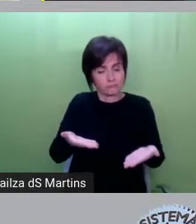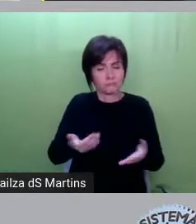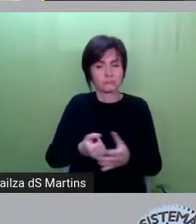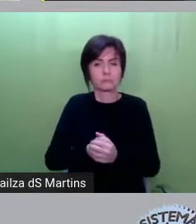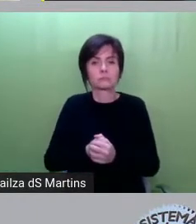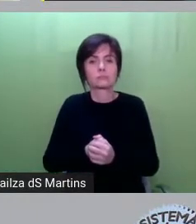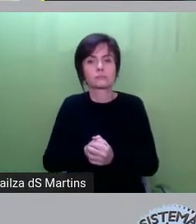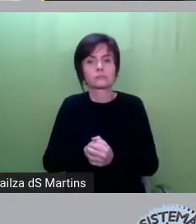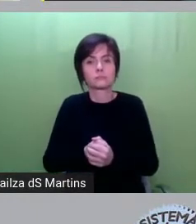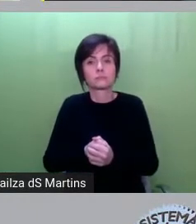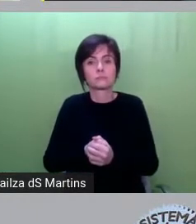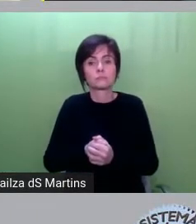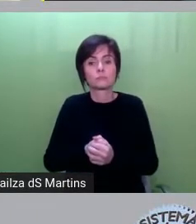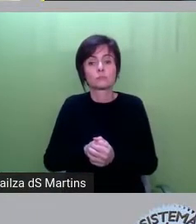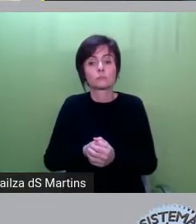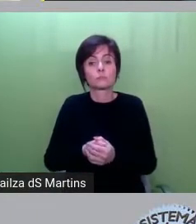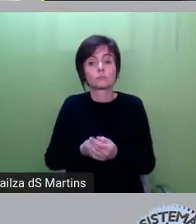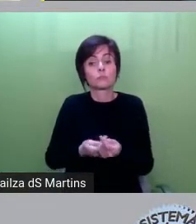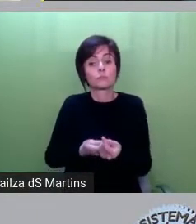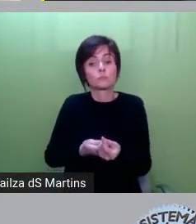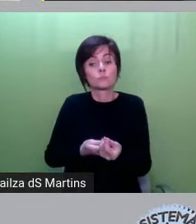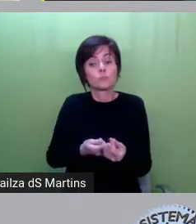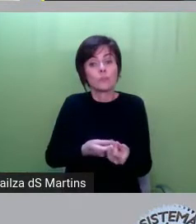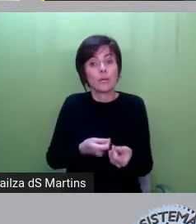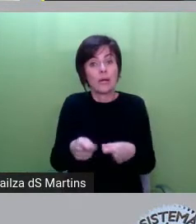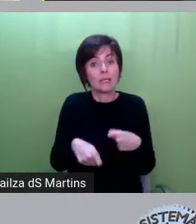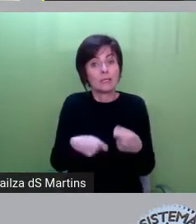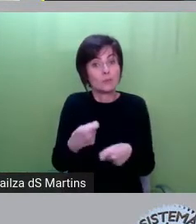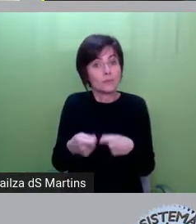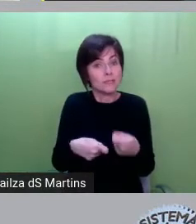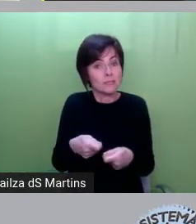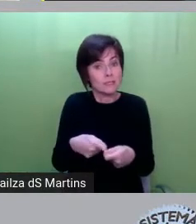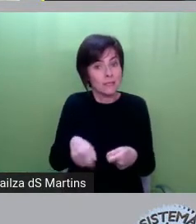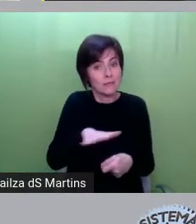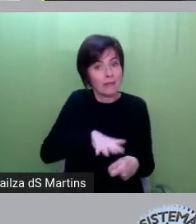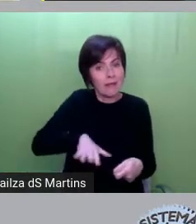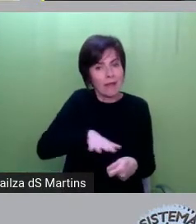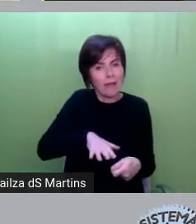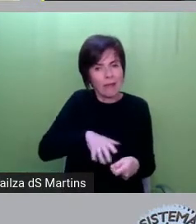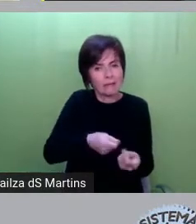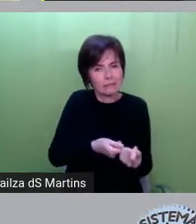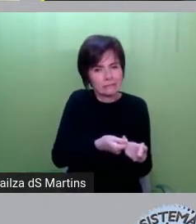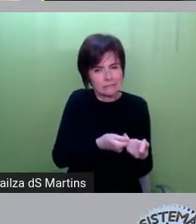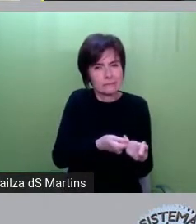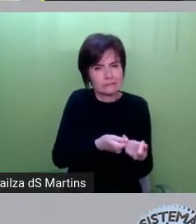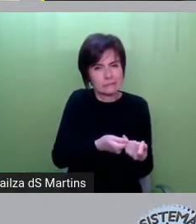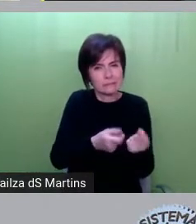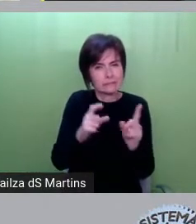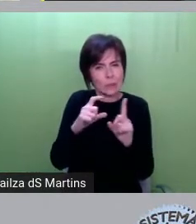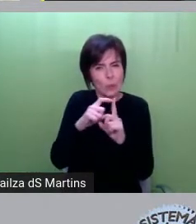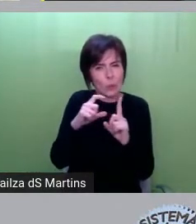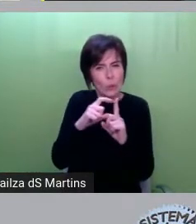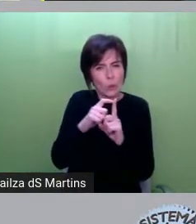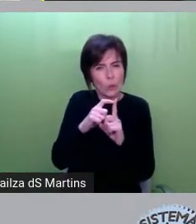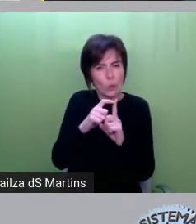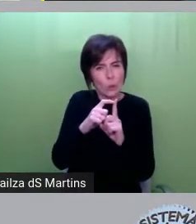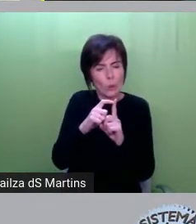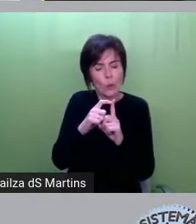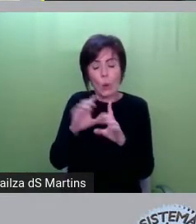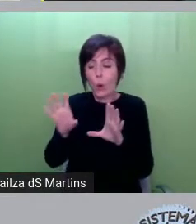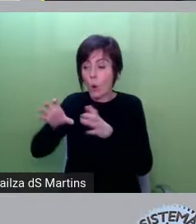de negócios contratados no mercado de câmbio pelas instituições